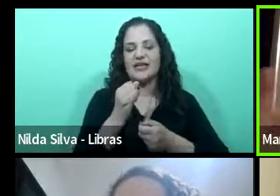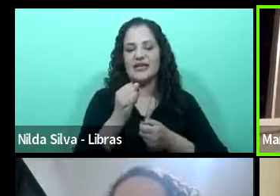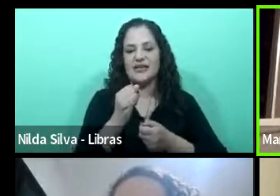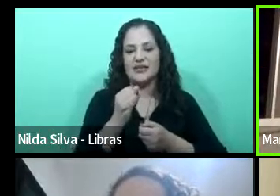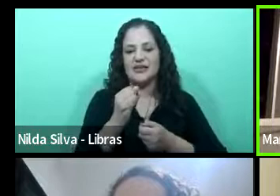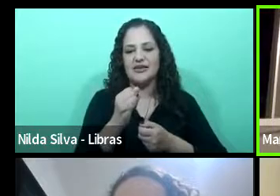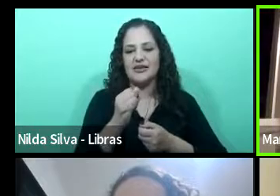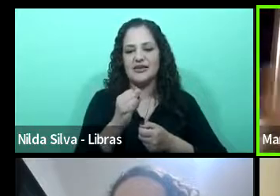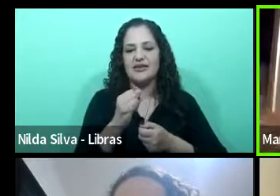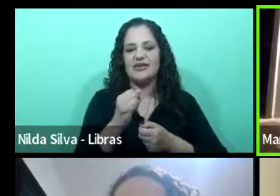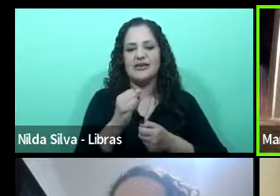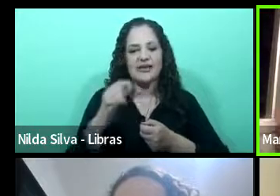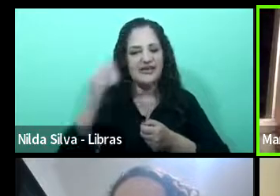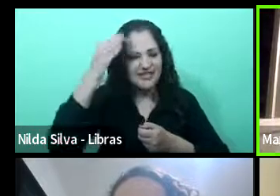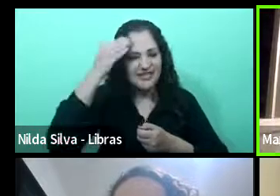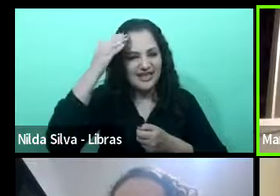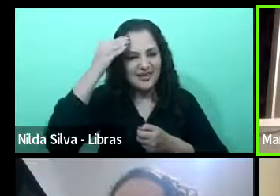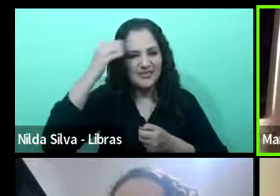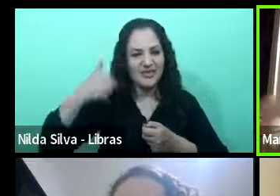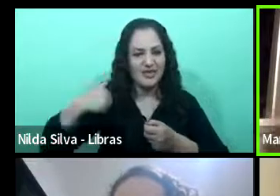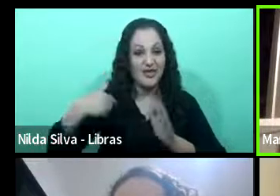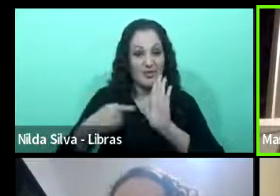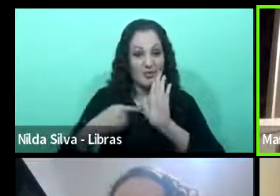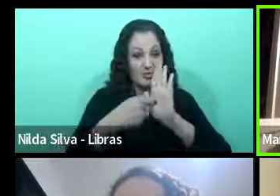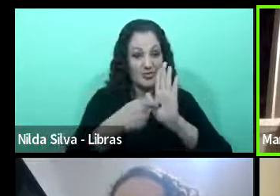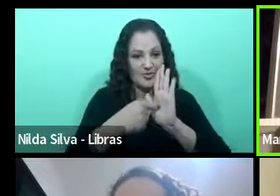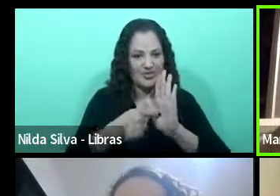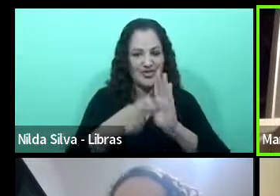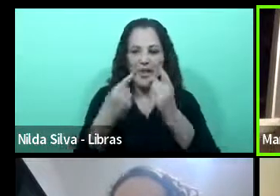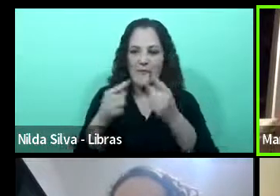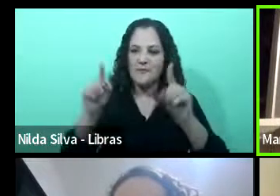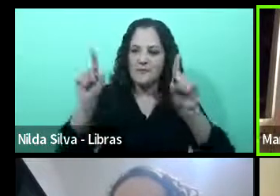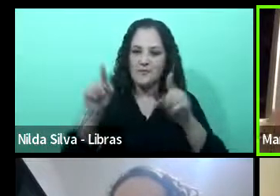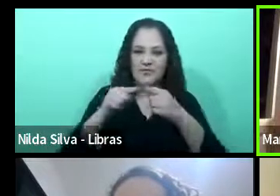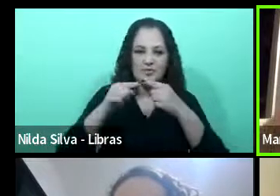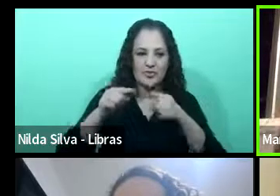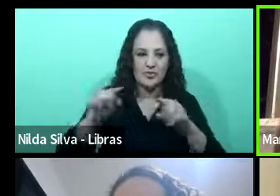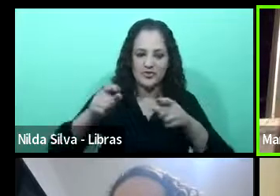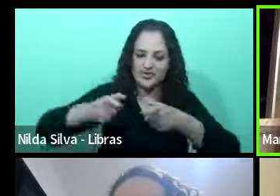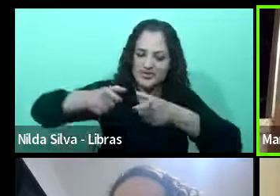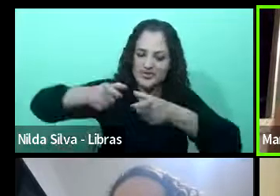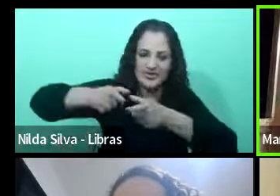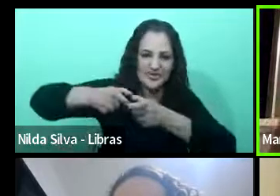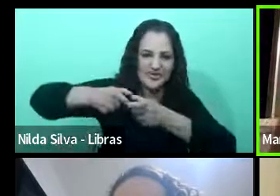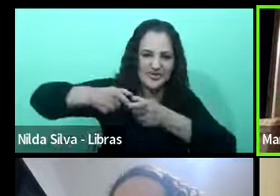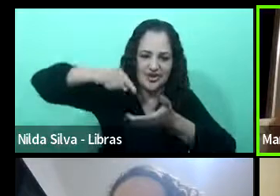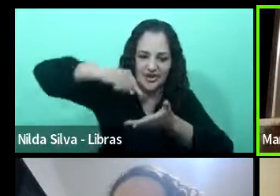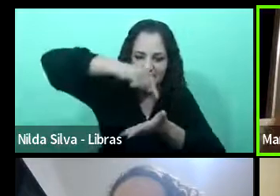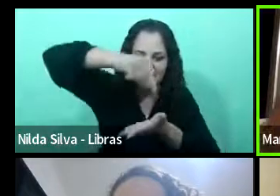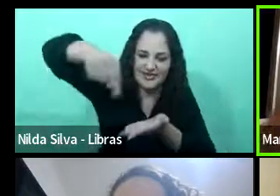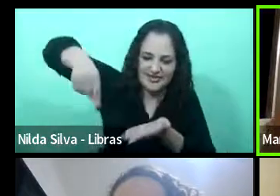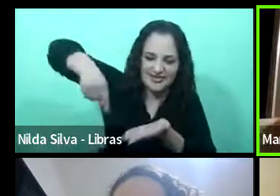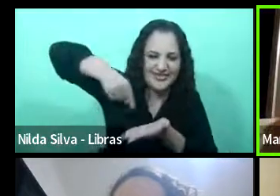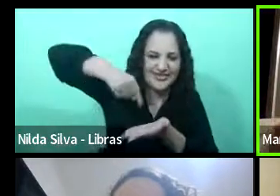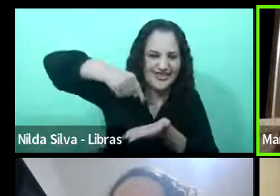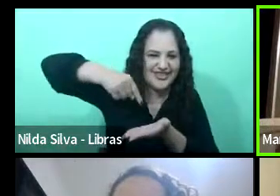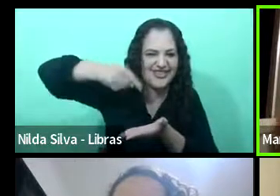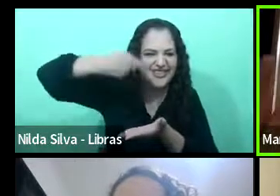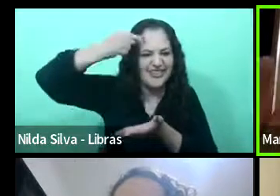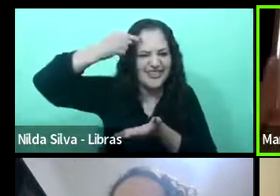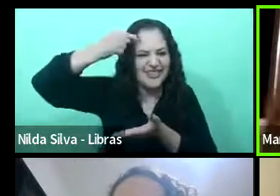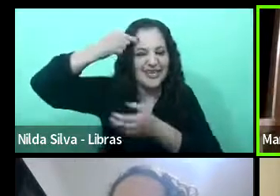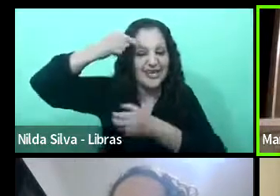vinil ele contém esse diálogo de tempo, mas a gente também não precisa marcar ele como uma coisa passada, né? A gente